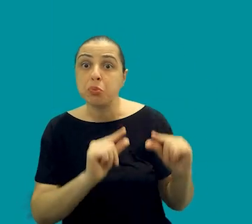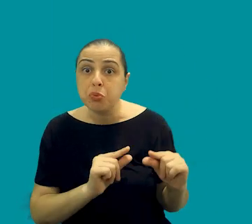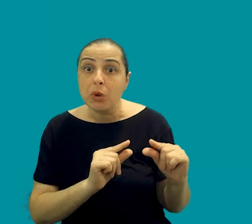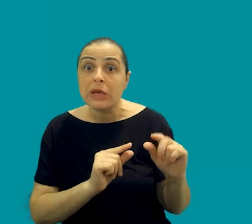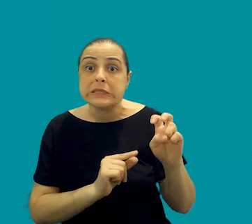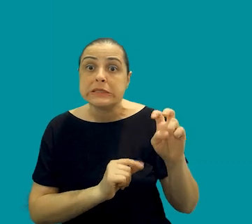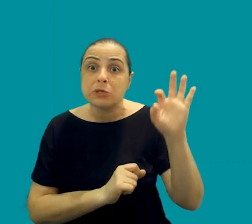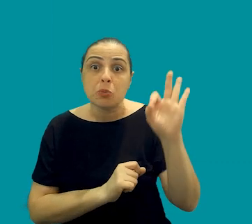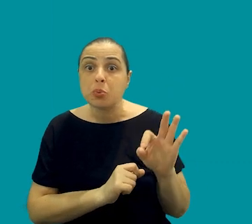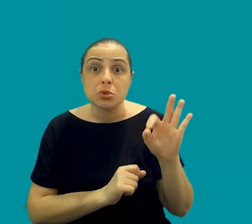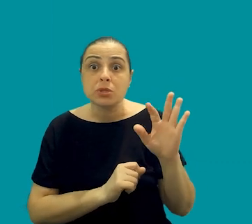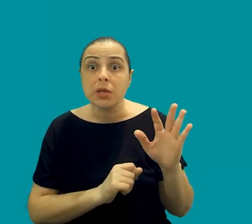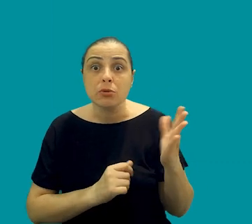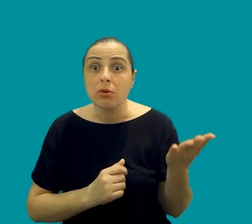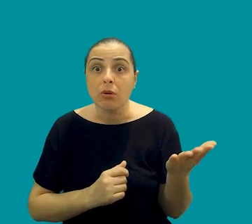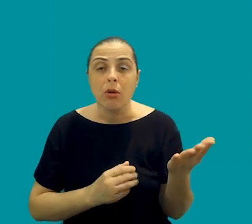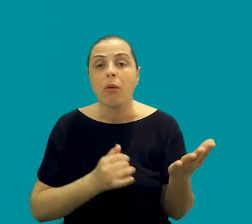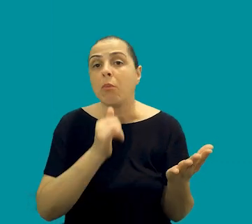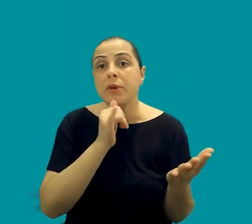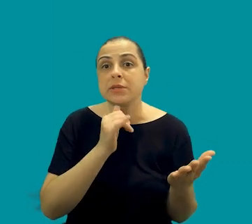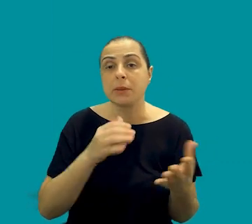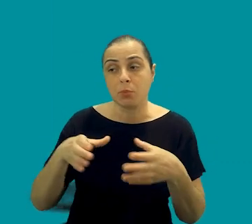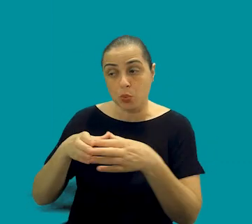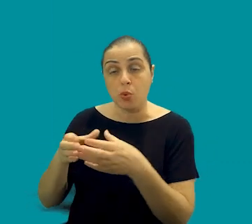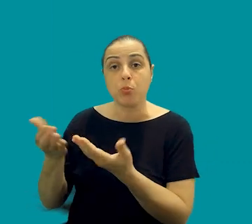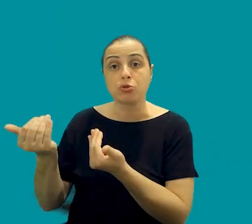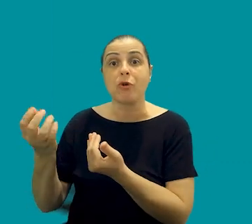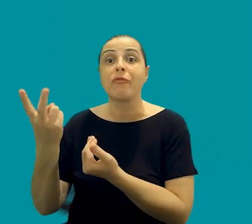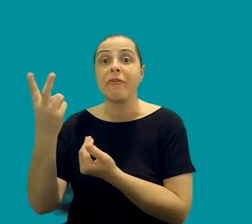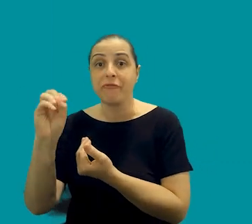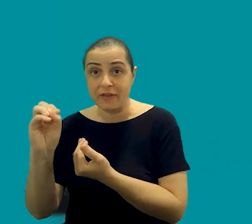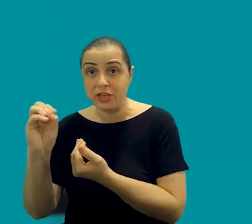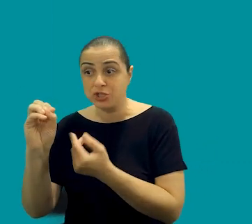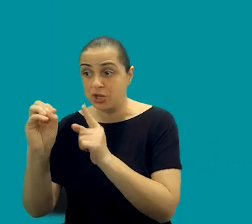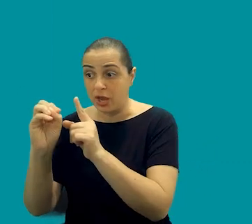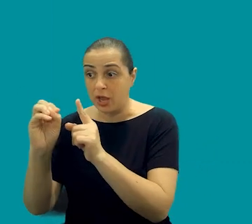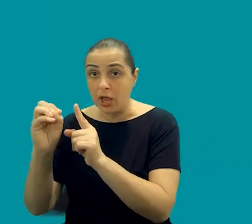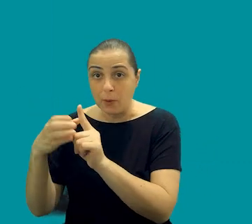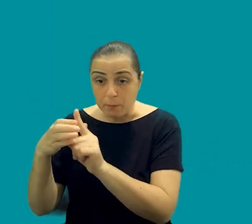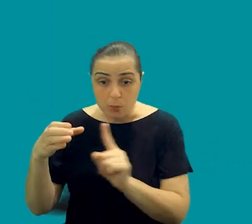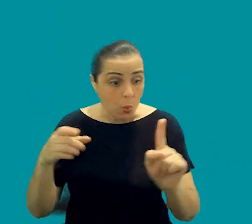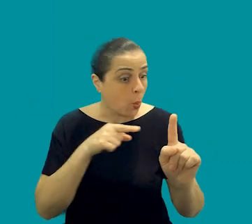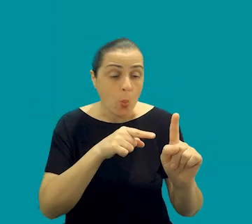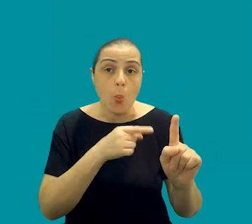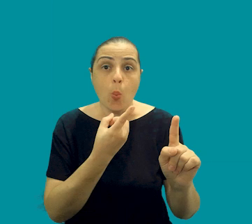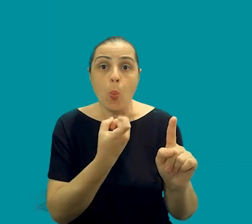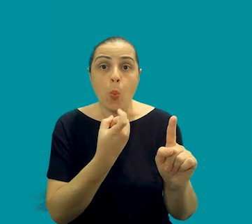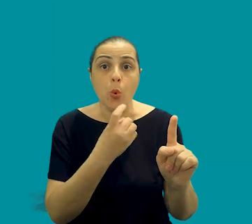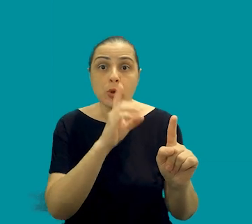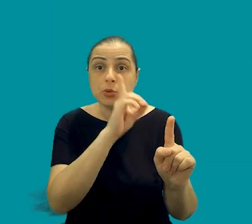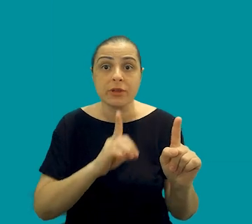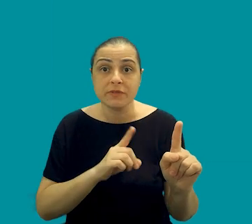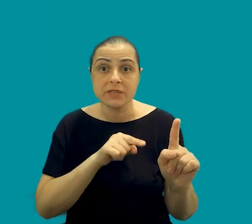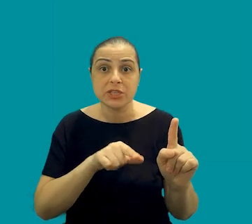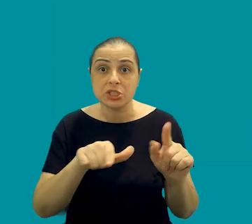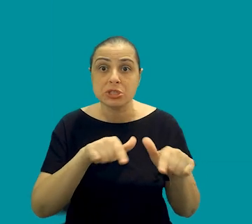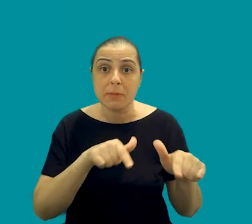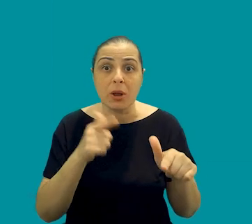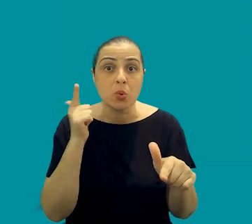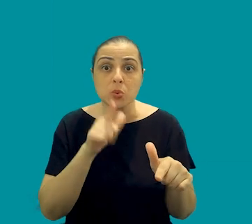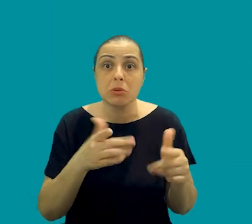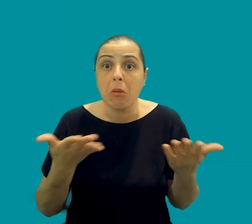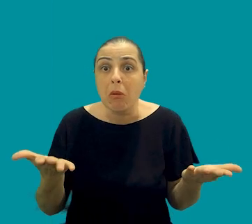para 5%. A gente tinha 20 jovens, dos 20, um só trabalhava. Do público restante, 15%